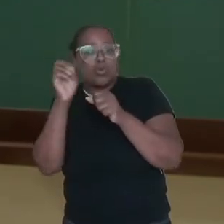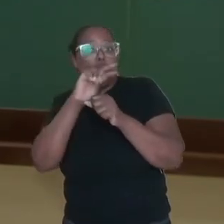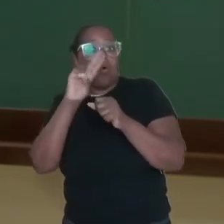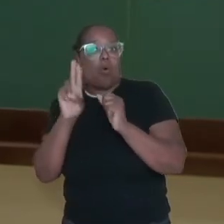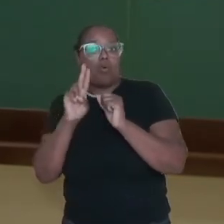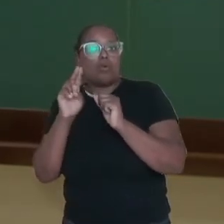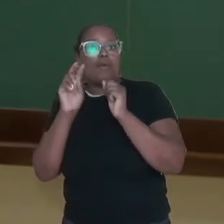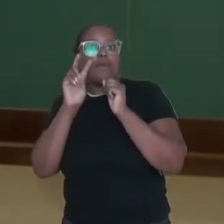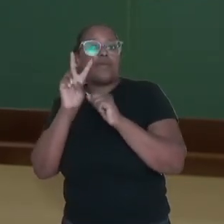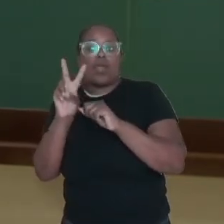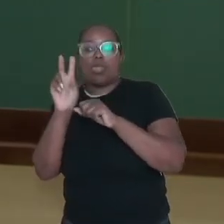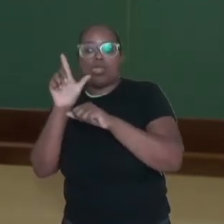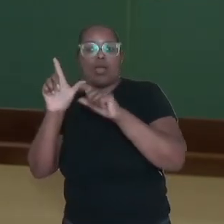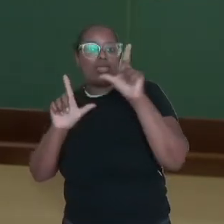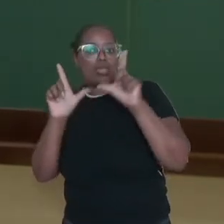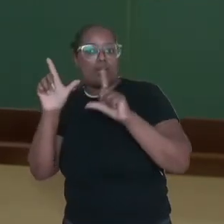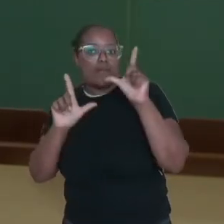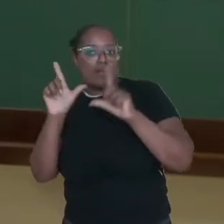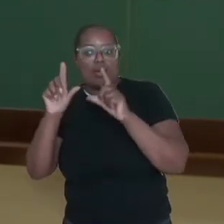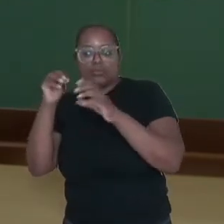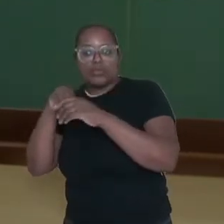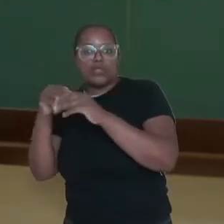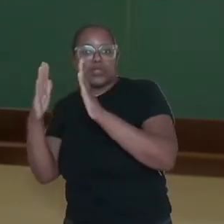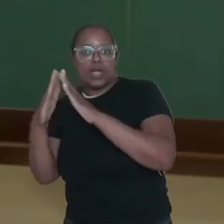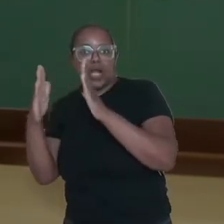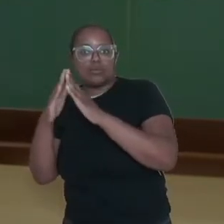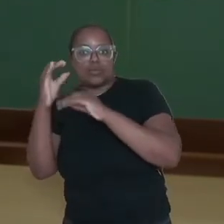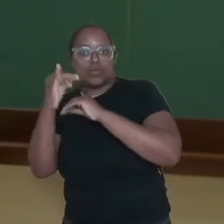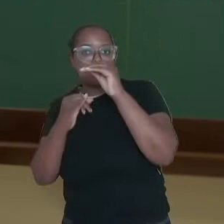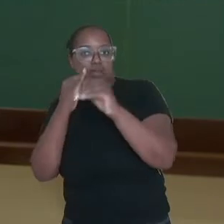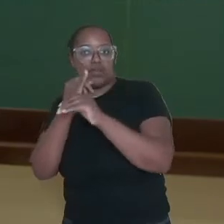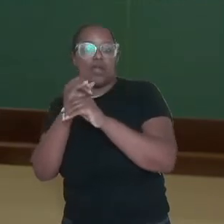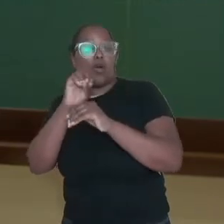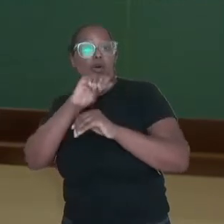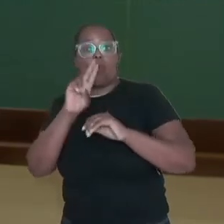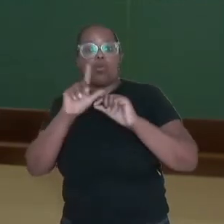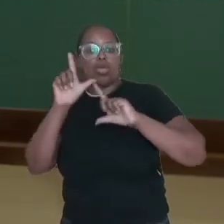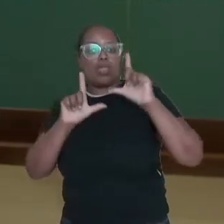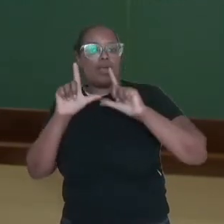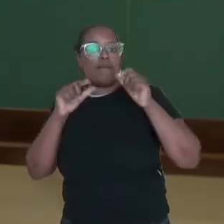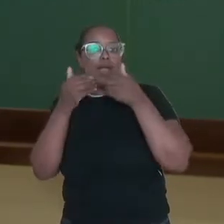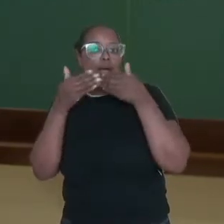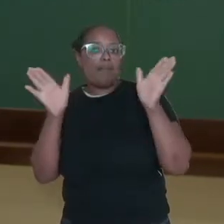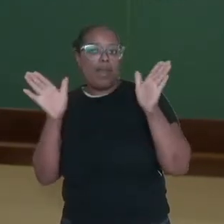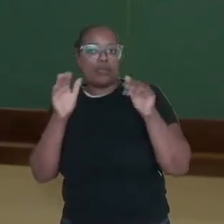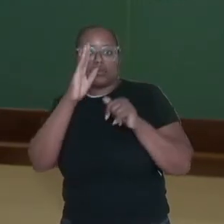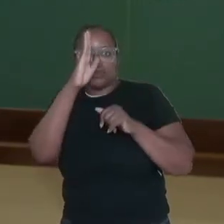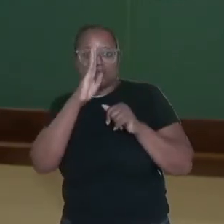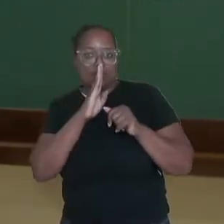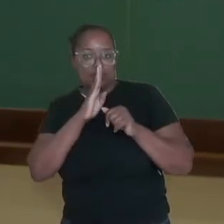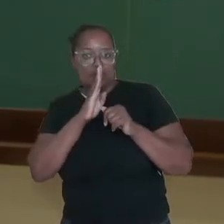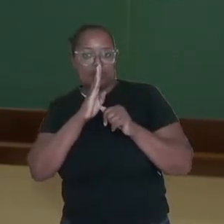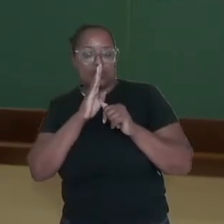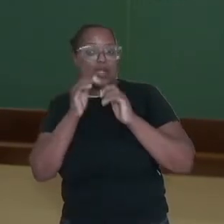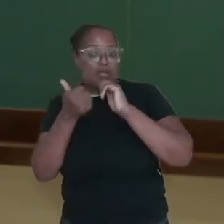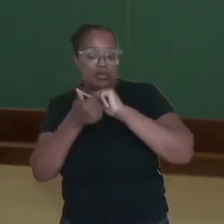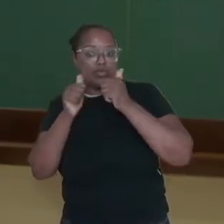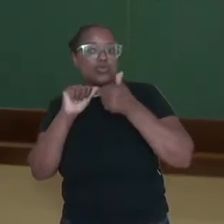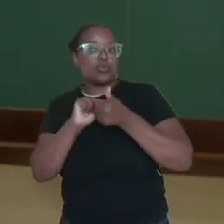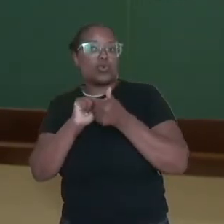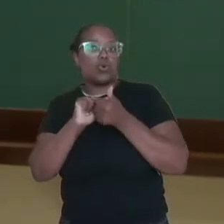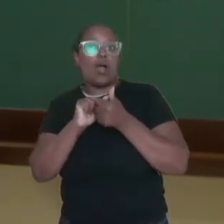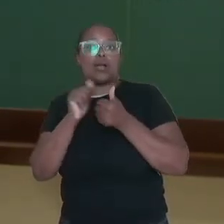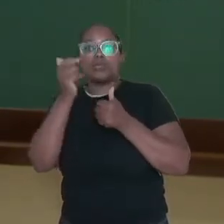ou assistem através da sua casa, pela internet ou pela TV aberta, esse jogo eletrônico. Então,